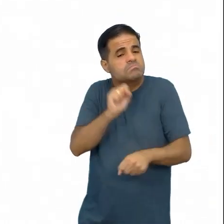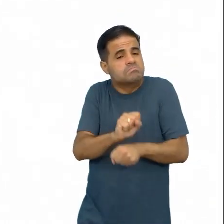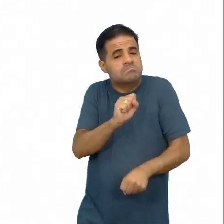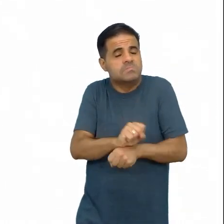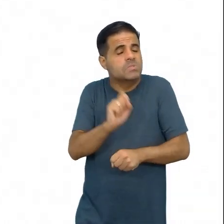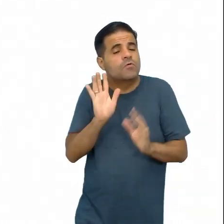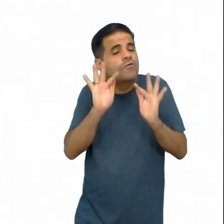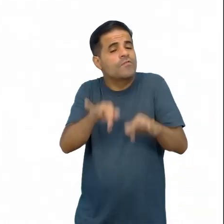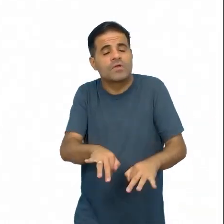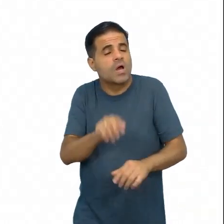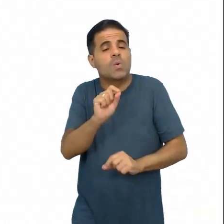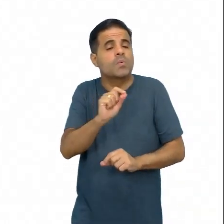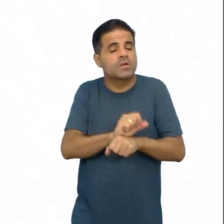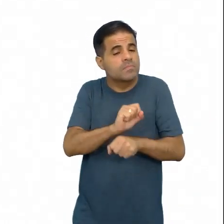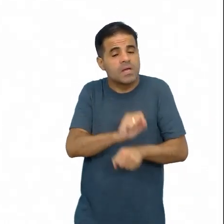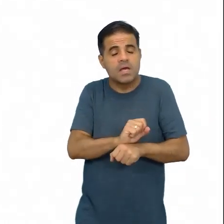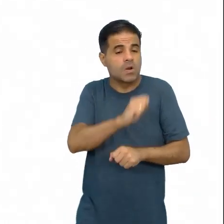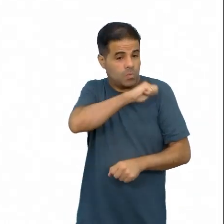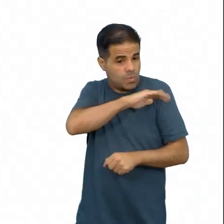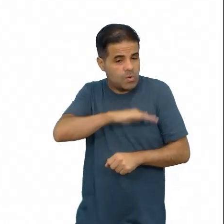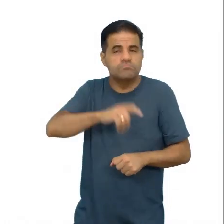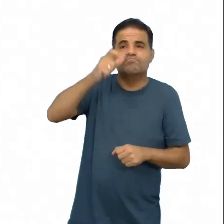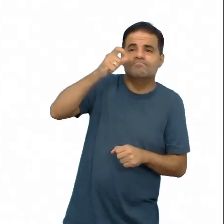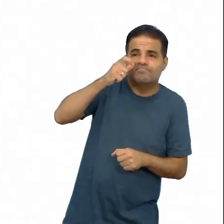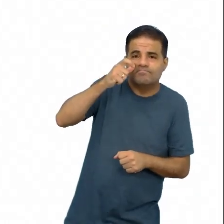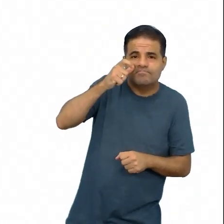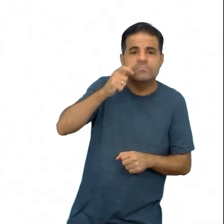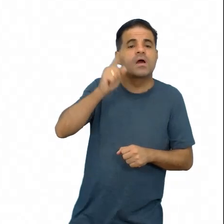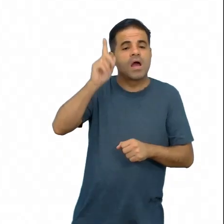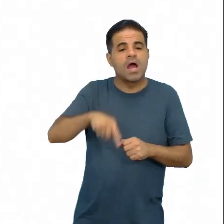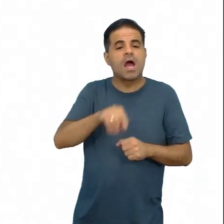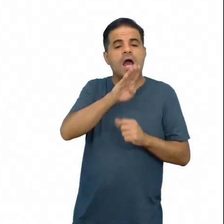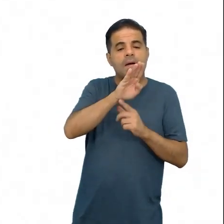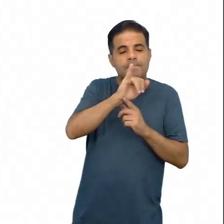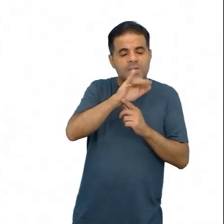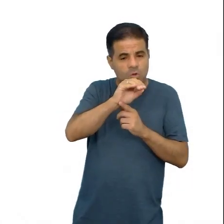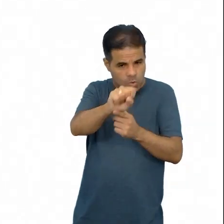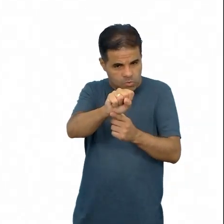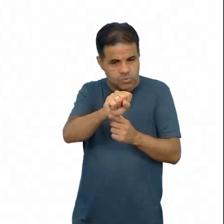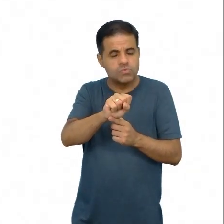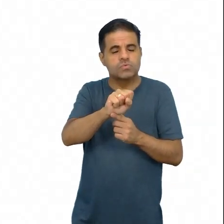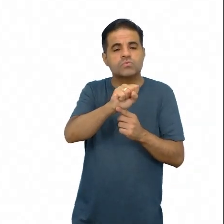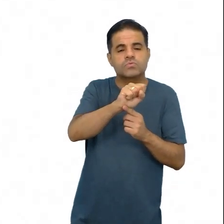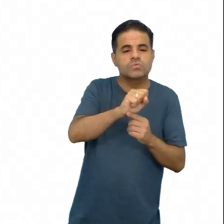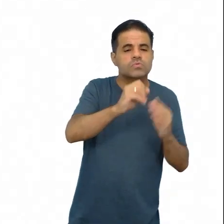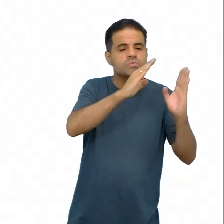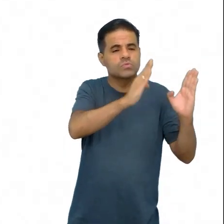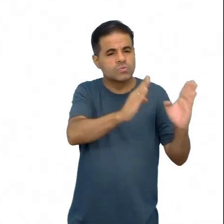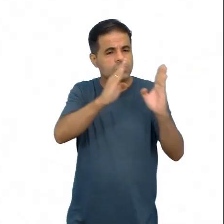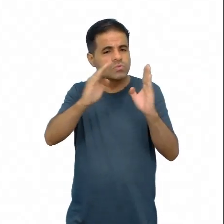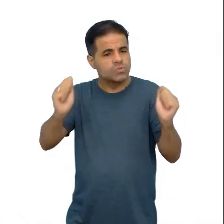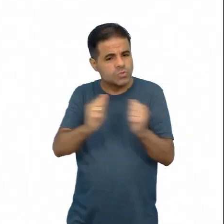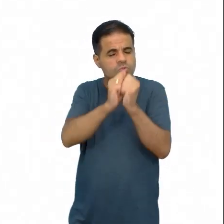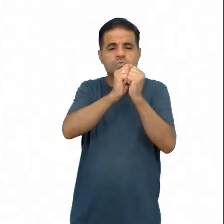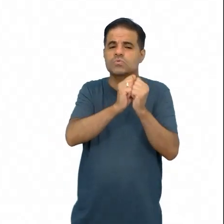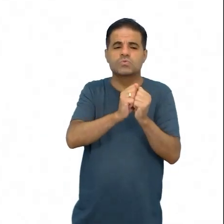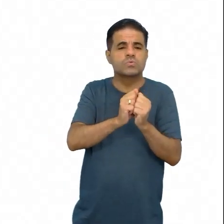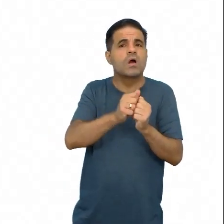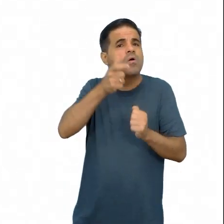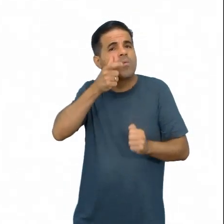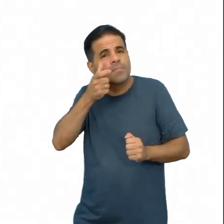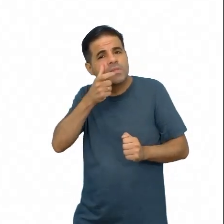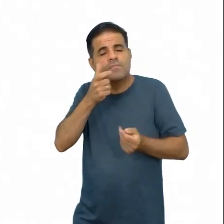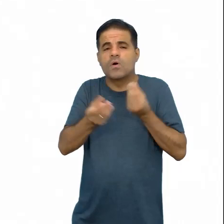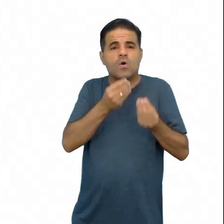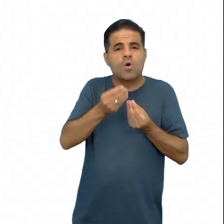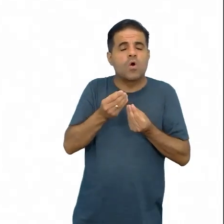espera no final? A gente espera que o aluno observe esses bicos, né, essas junções de figuras, aonde junta, que ele vai observar,